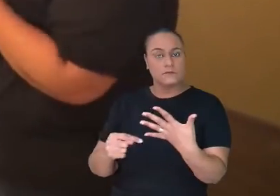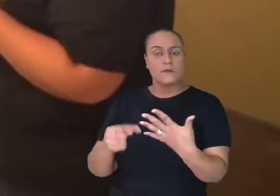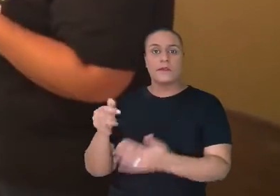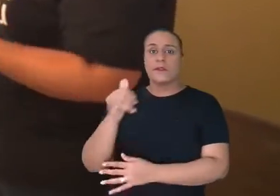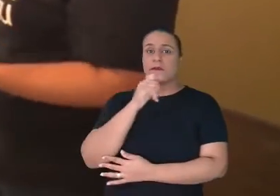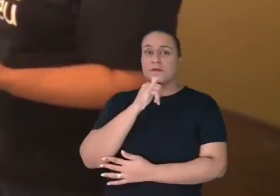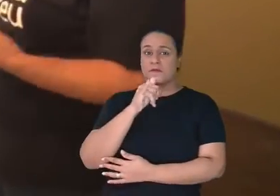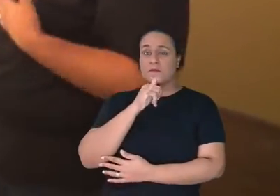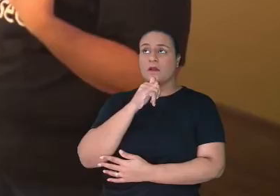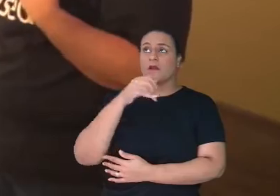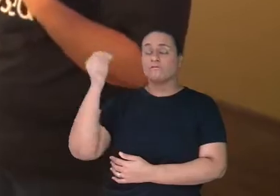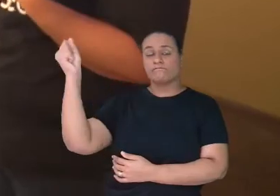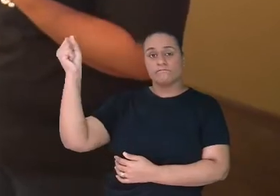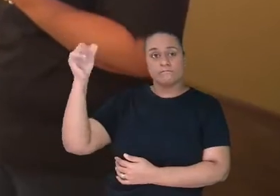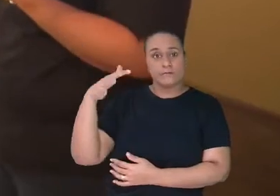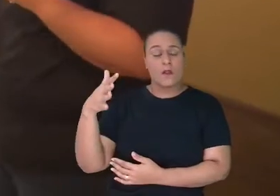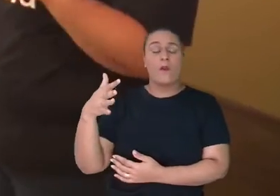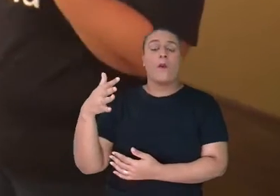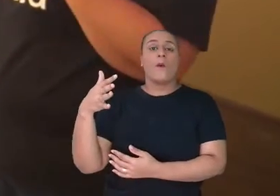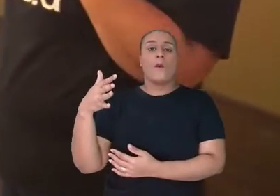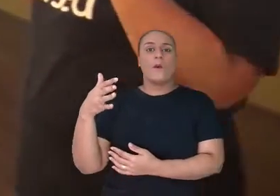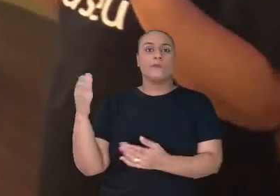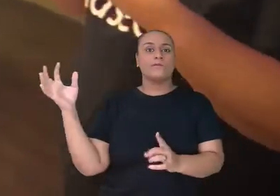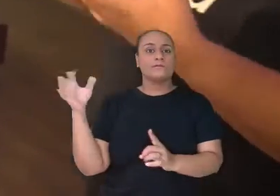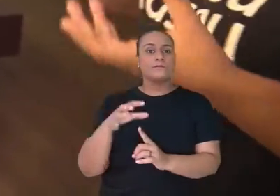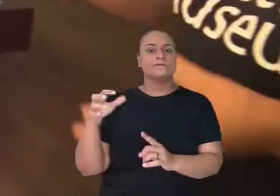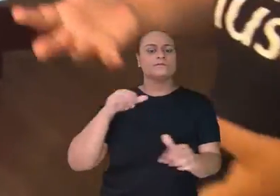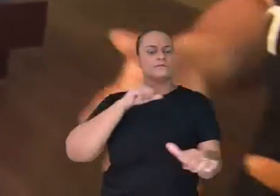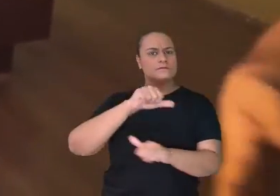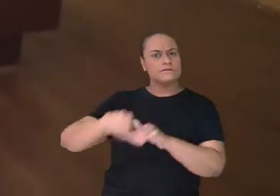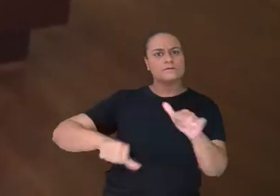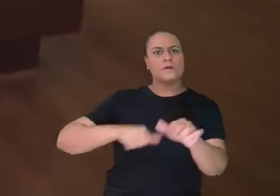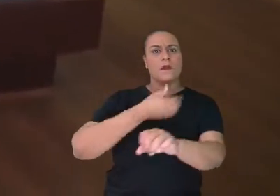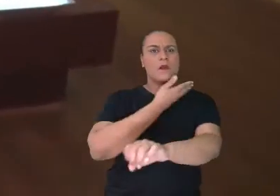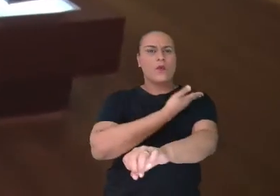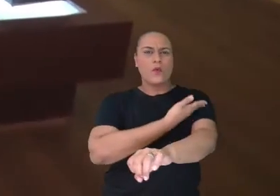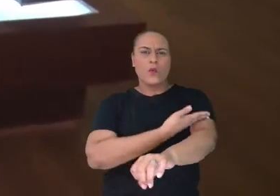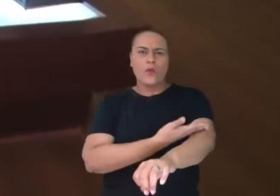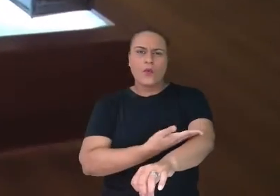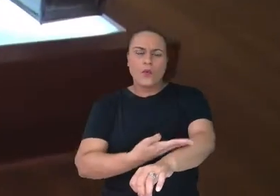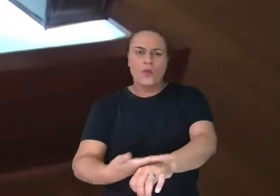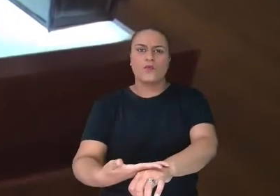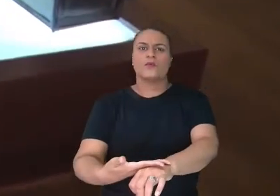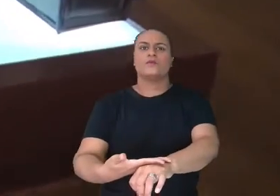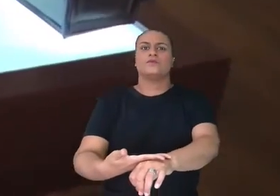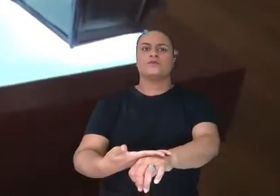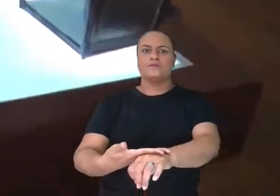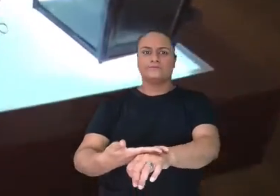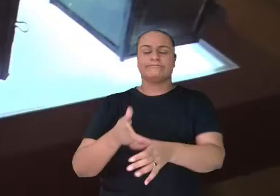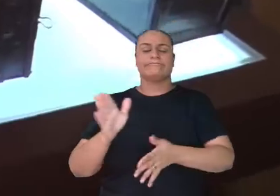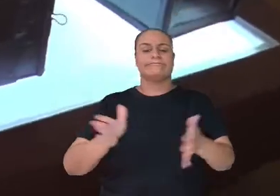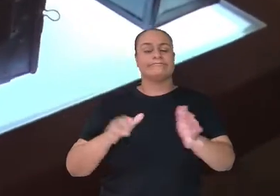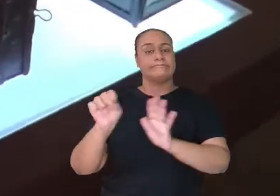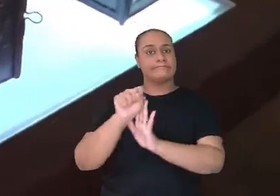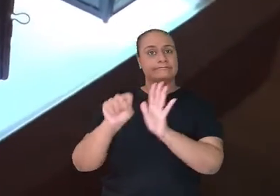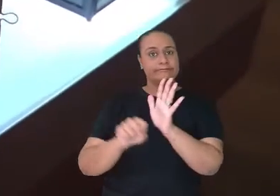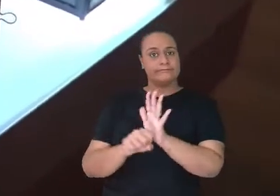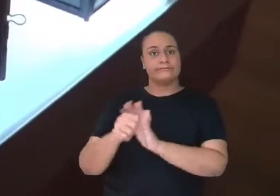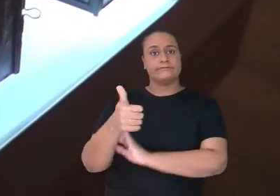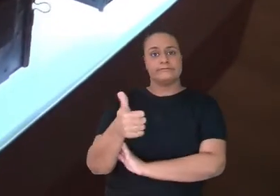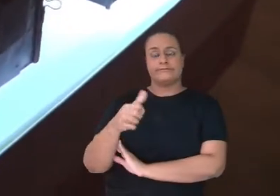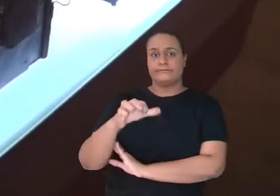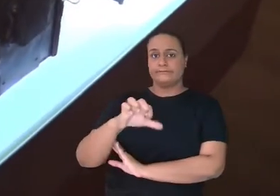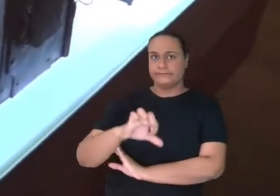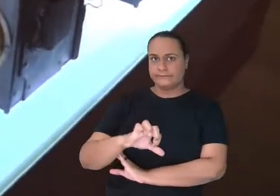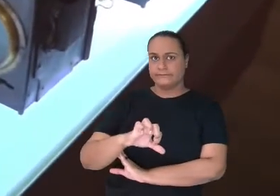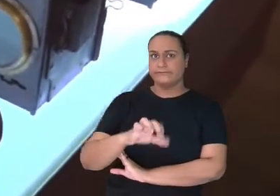exemplo, a iluminação pública influenciou na mudança de costumes durante o século XIX,